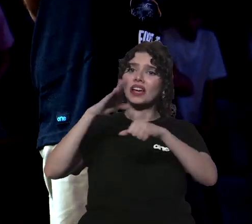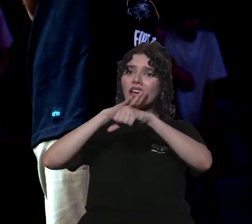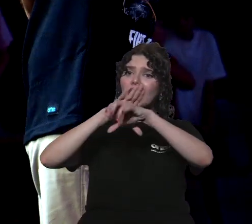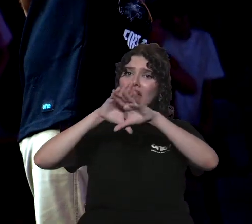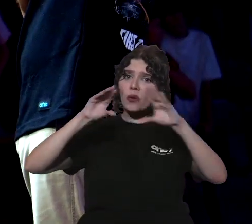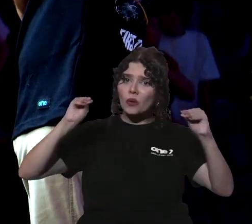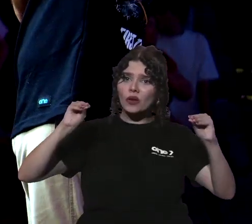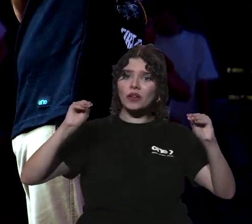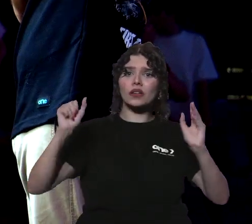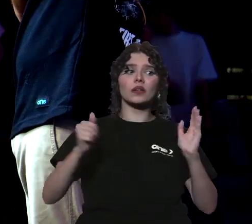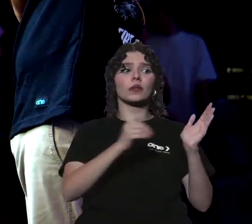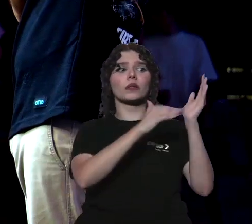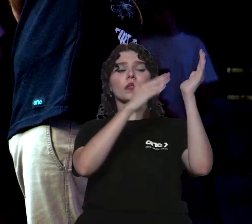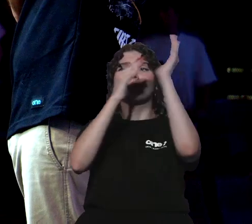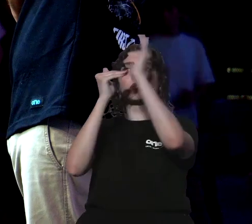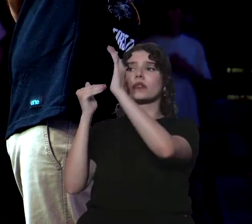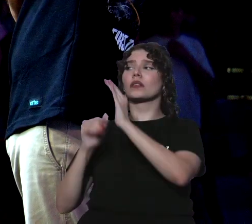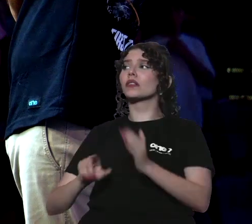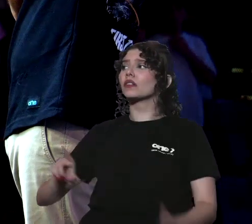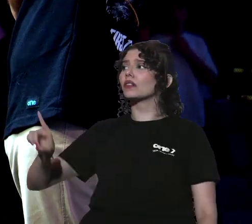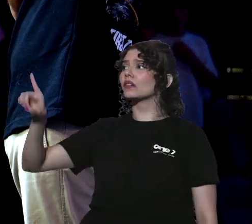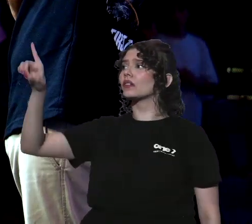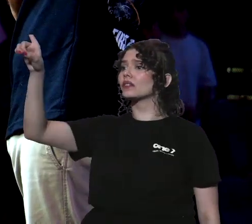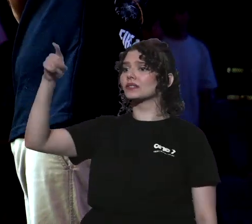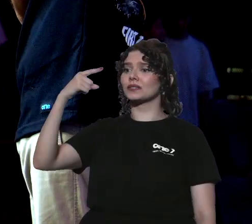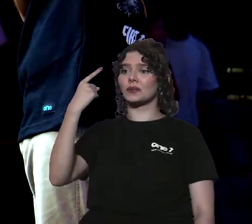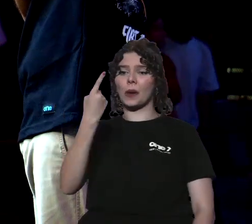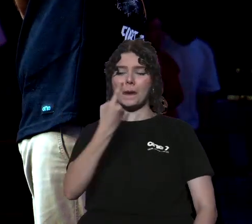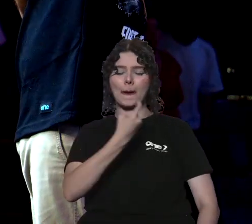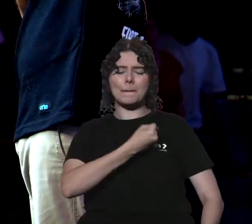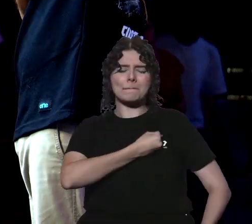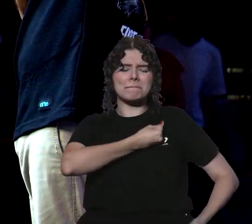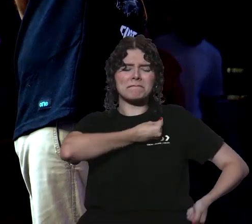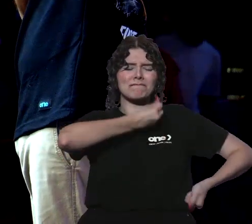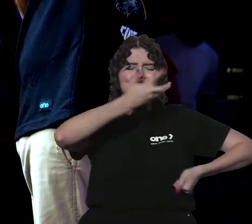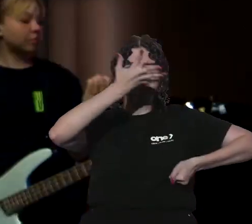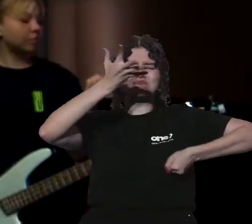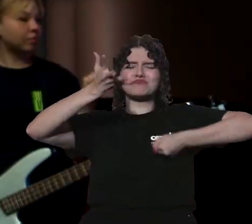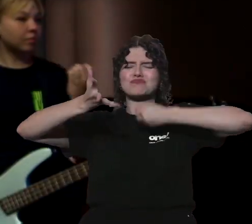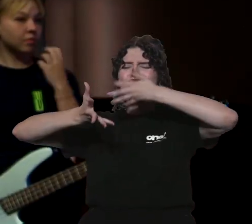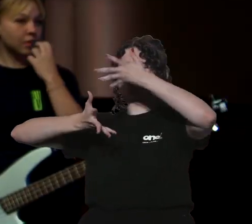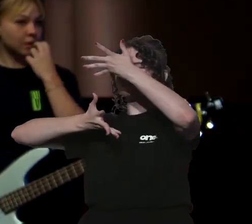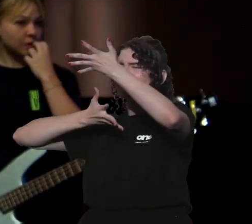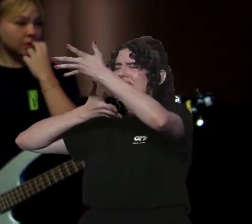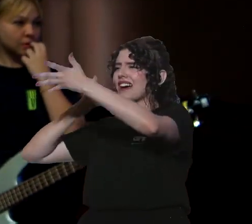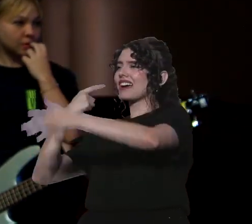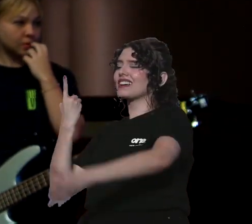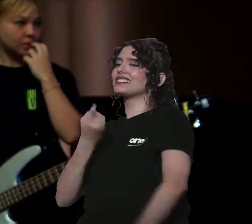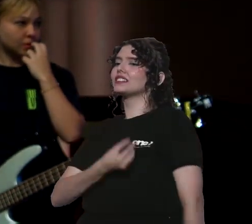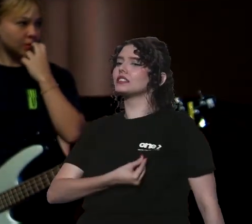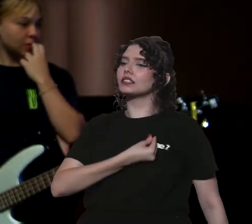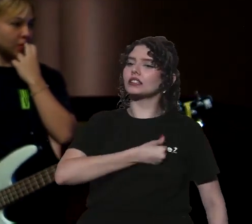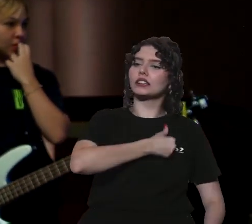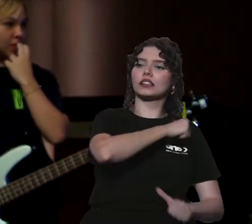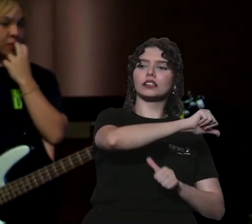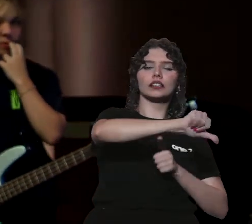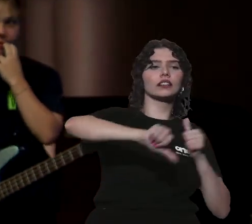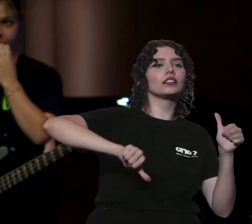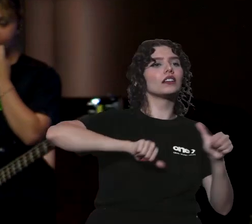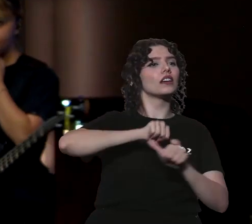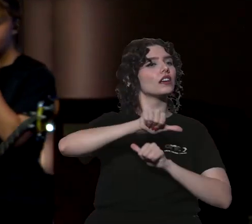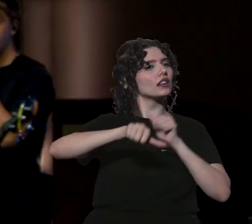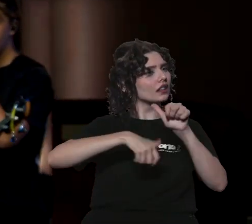feridas. E o louvor de Deus vai sair dos nossos lábios. E as nossas vidas serão transformadas. E a vida